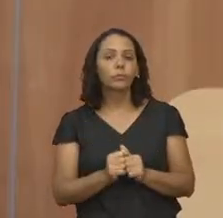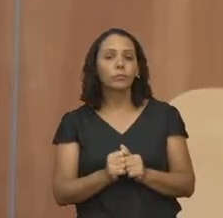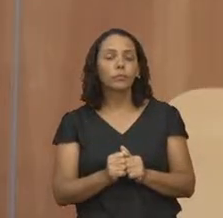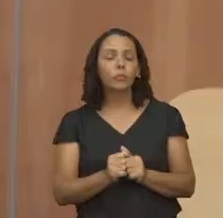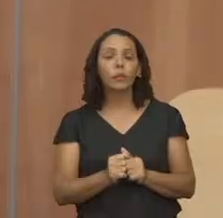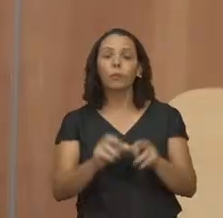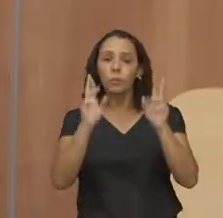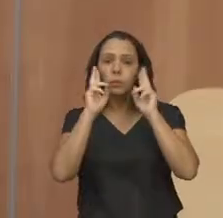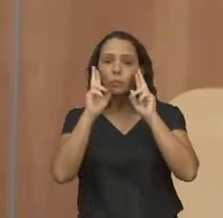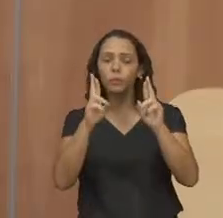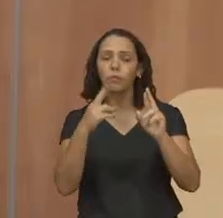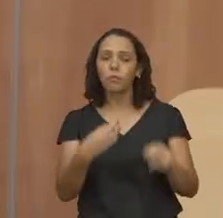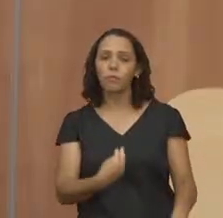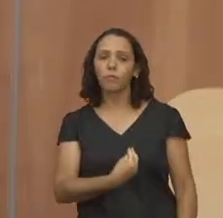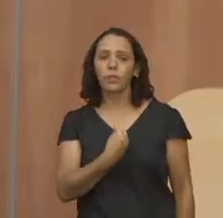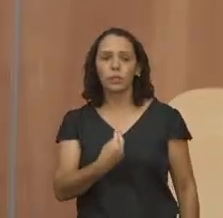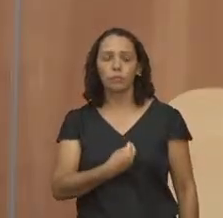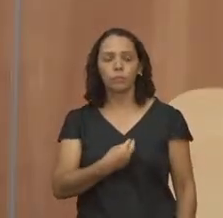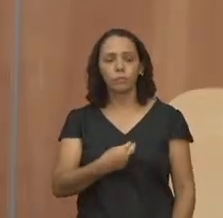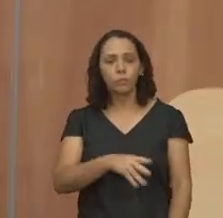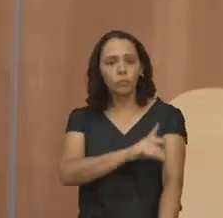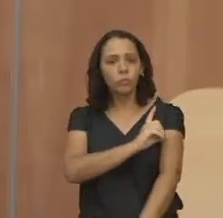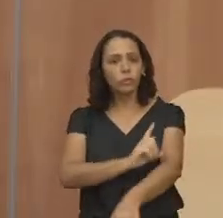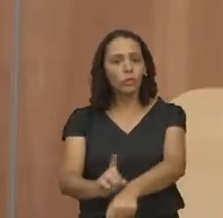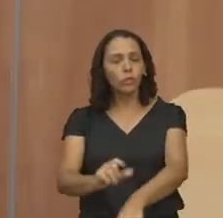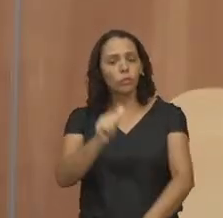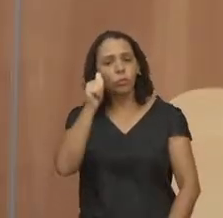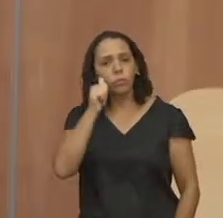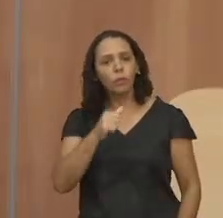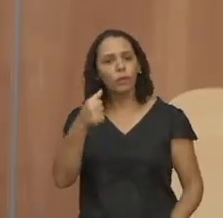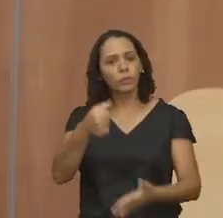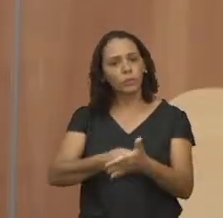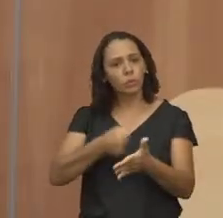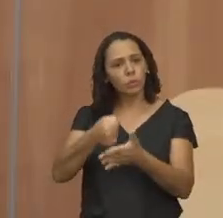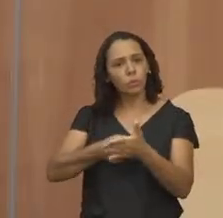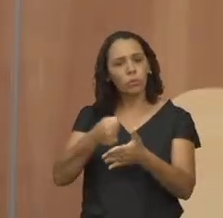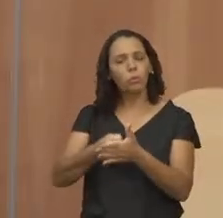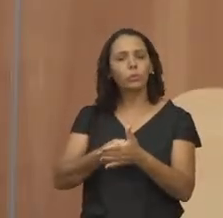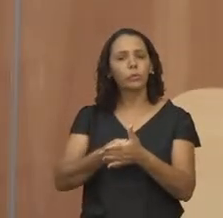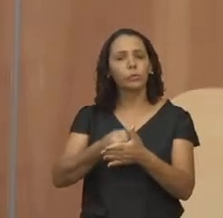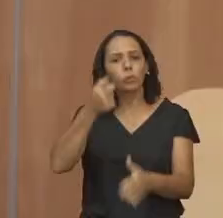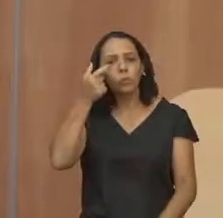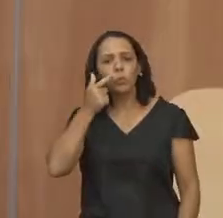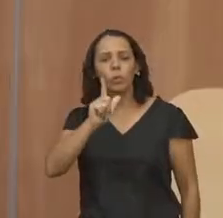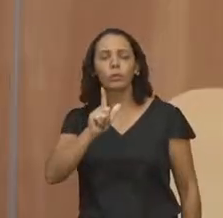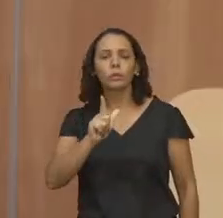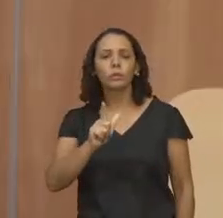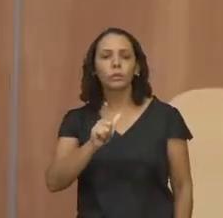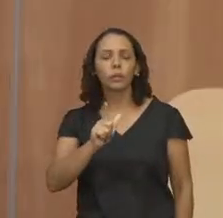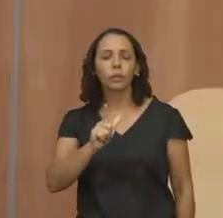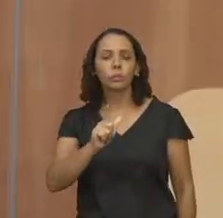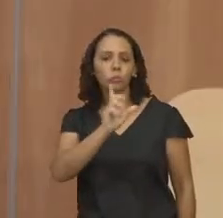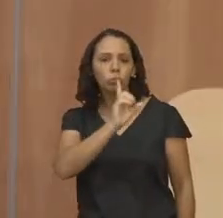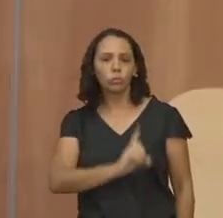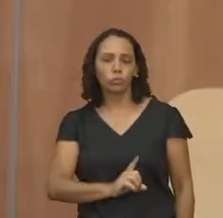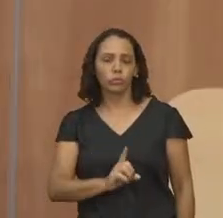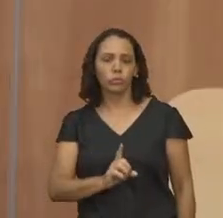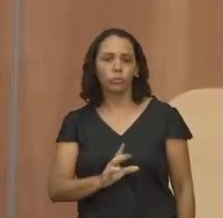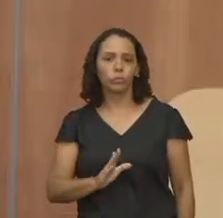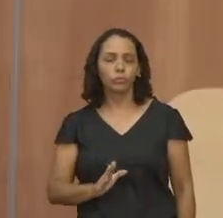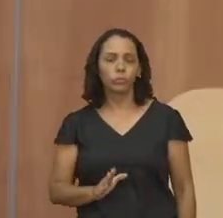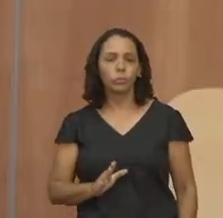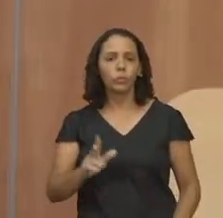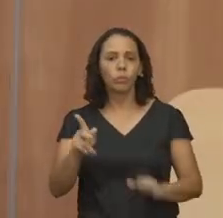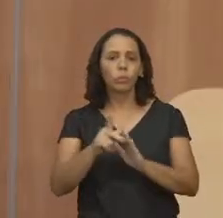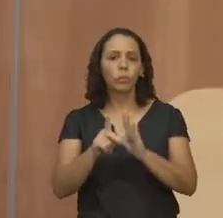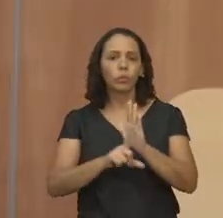vida, respeitar a dignidade das mulheres, que fez essa luta e continua fazendo a luta para conquistar os seus espaços na sociedade, e esse